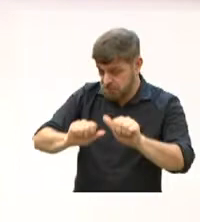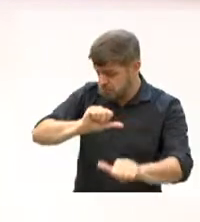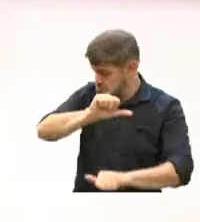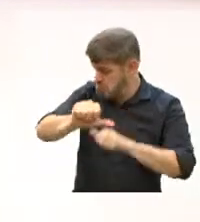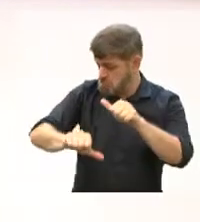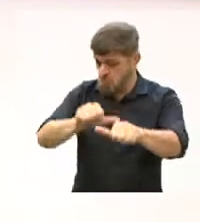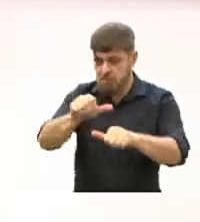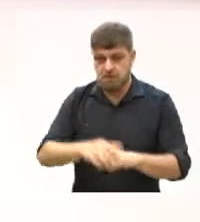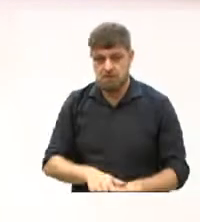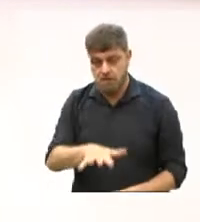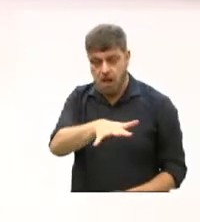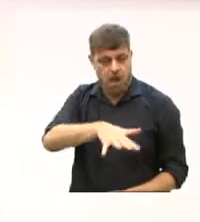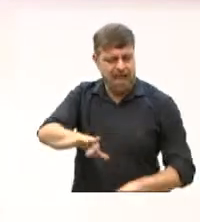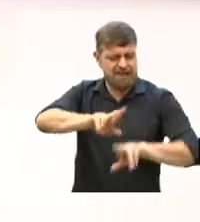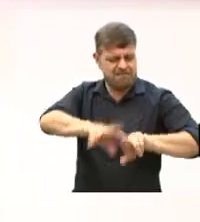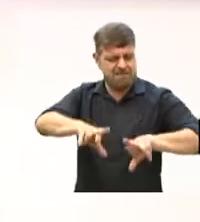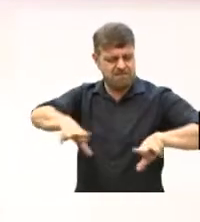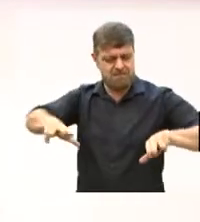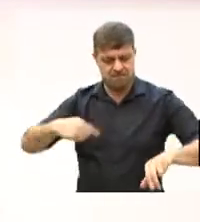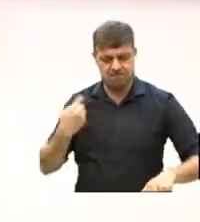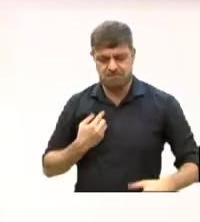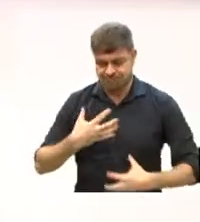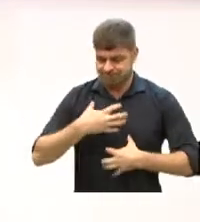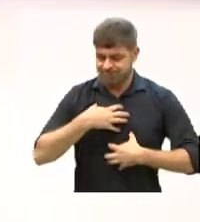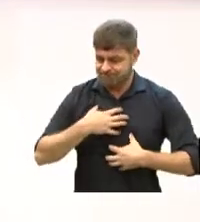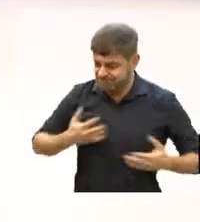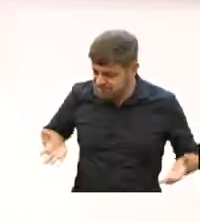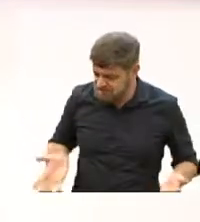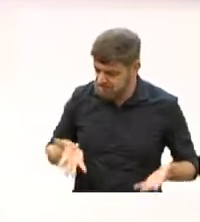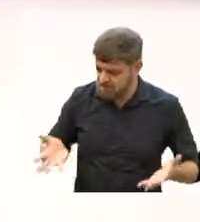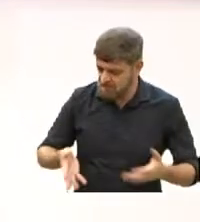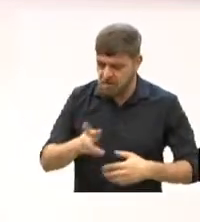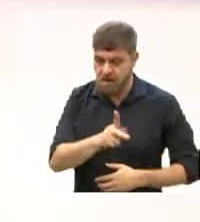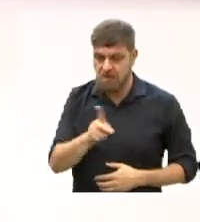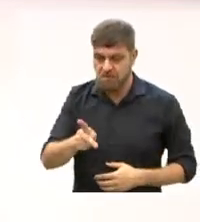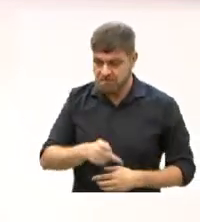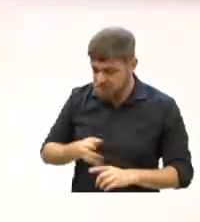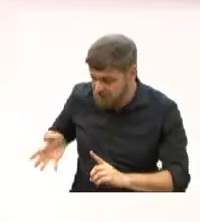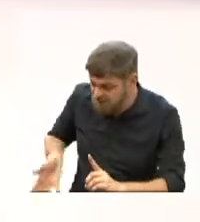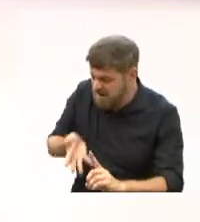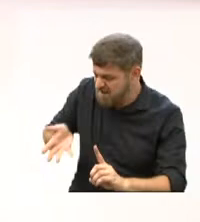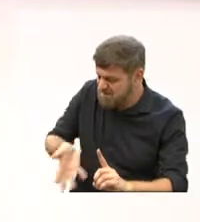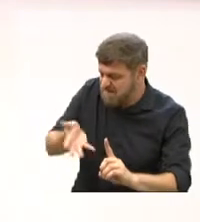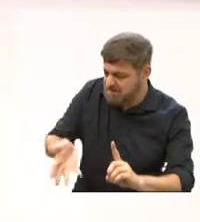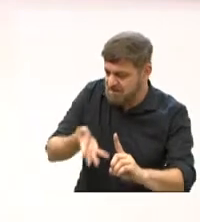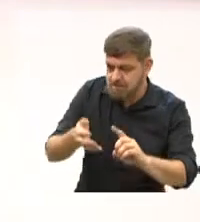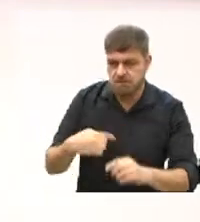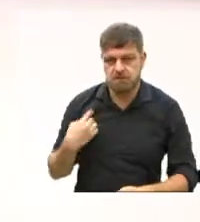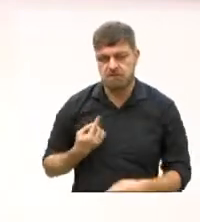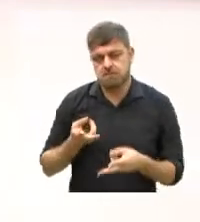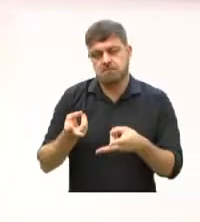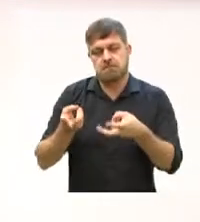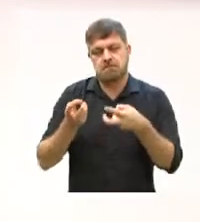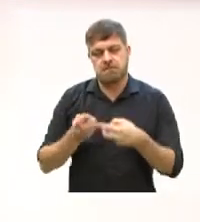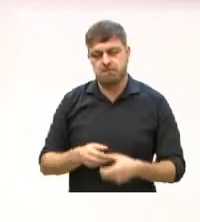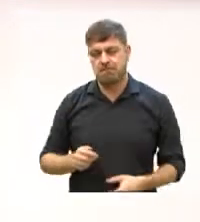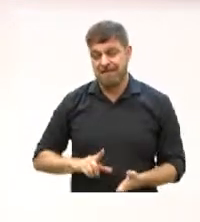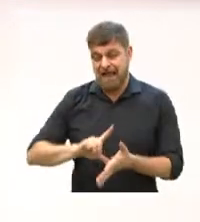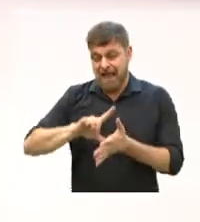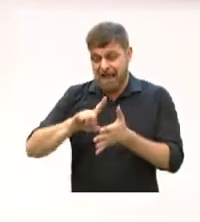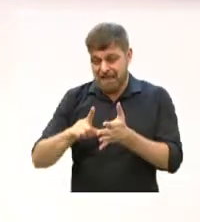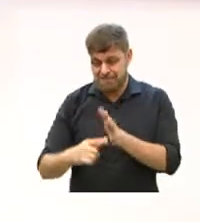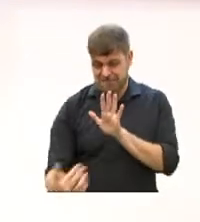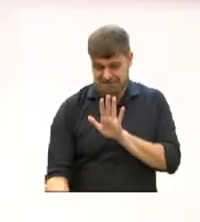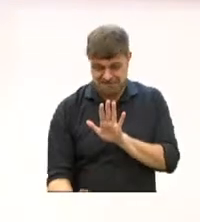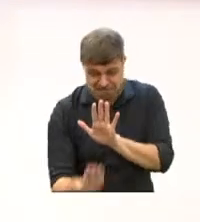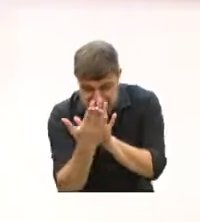área for, isso é muito motivador para quem escolhe a profissão de professor, né? Mas o que a gente vê é que quando ele se depara com as